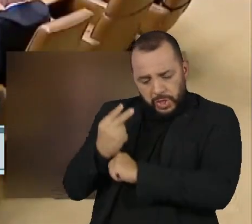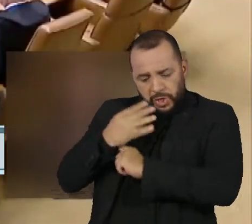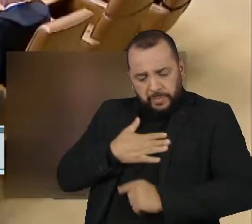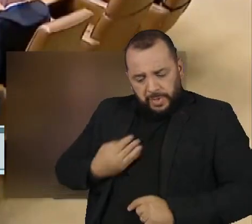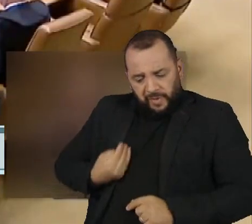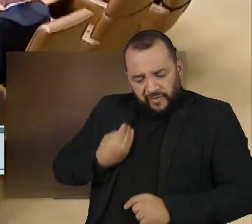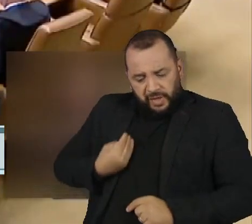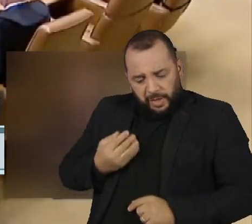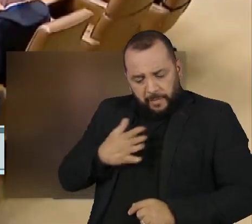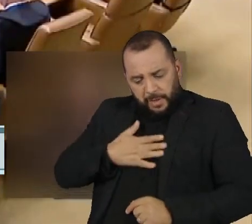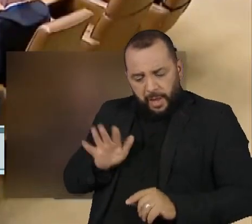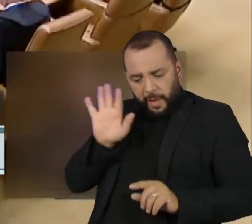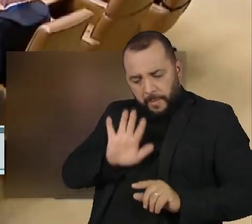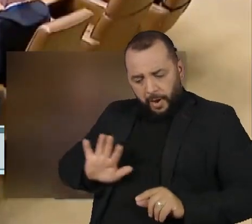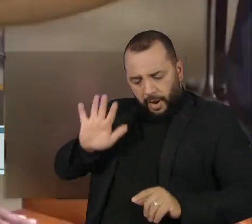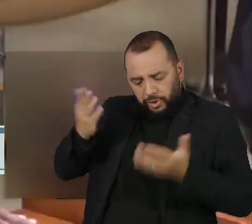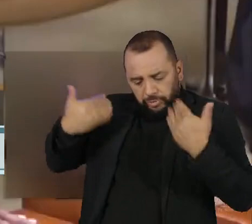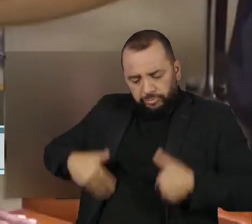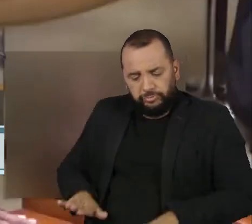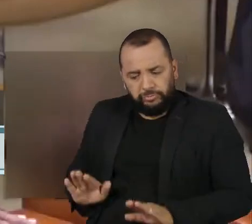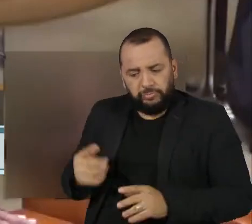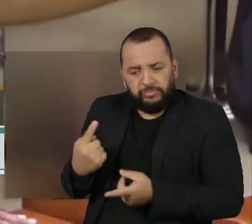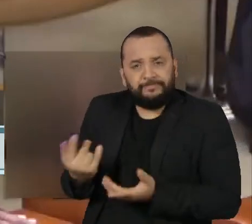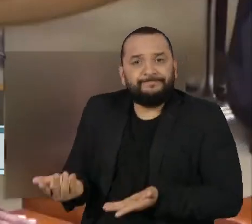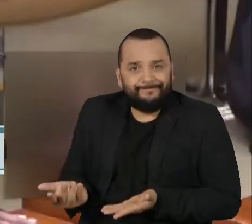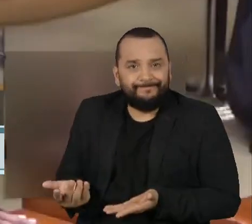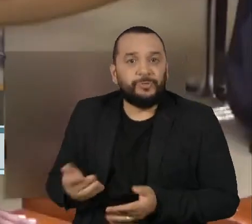o julgamento foi retomado hoje no meio da manhã